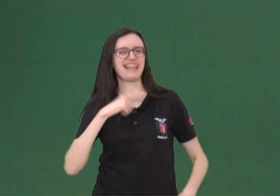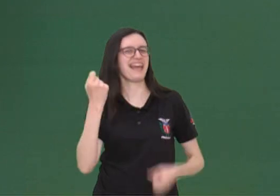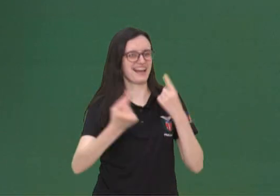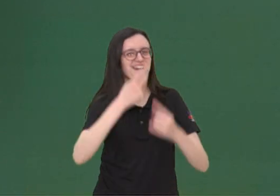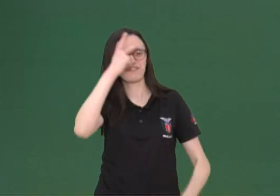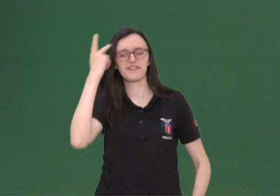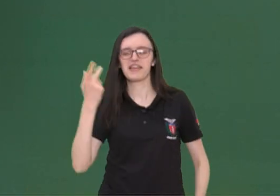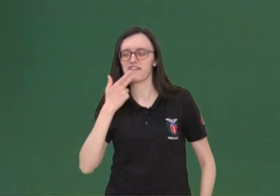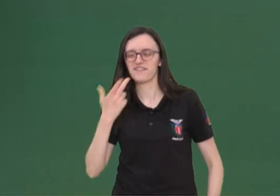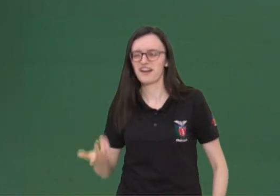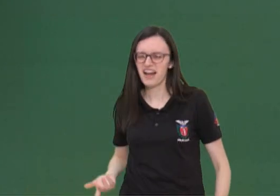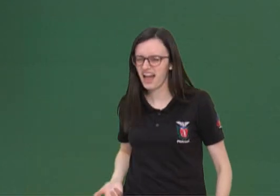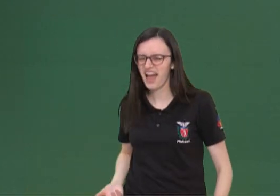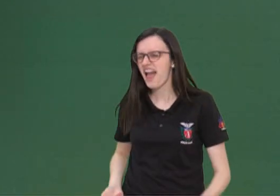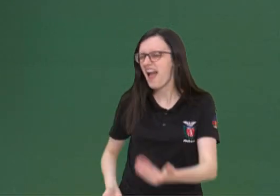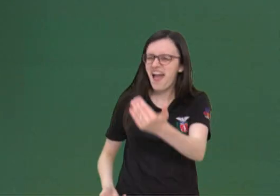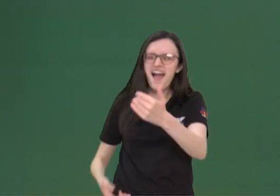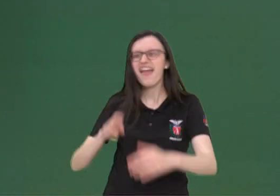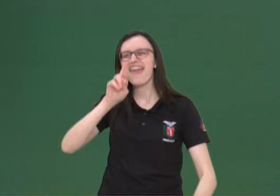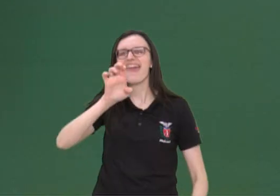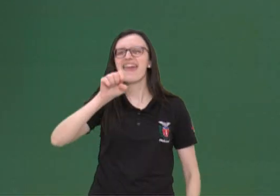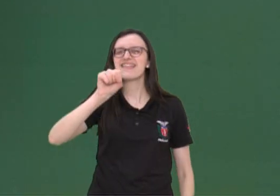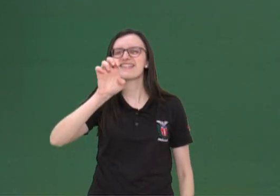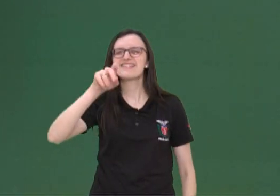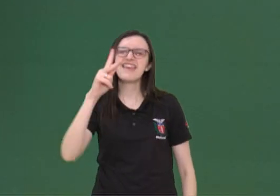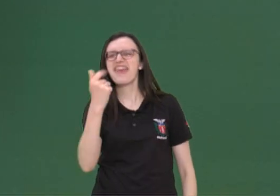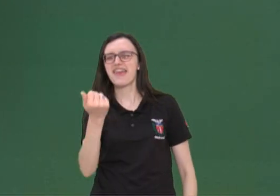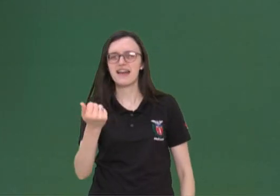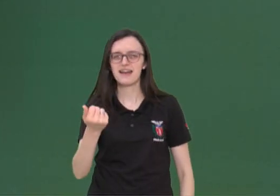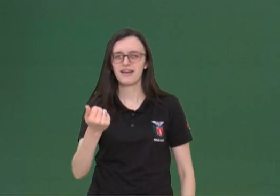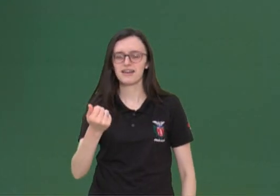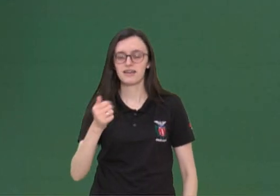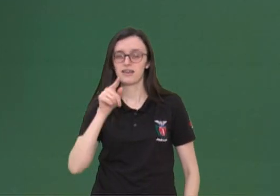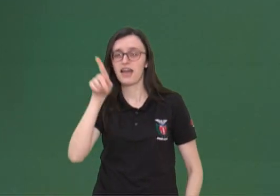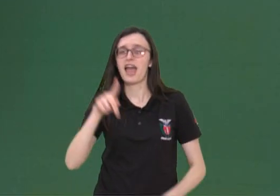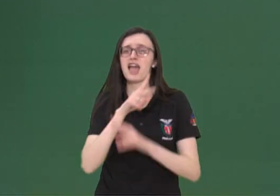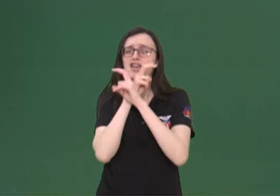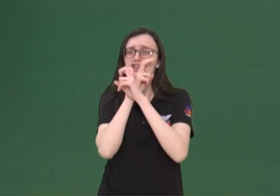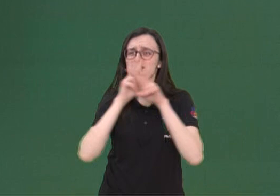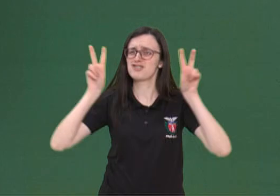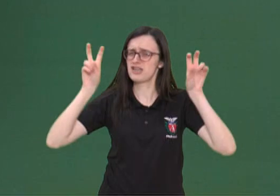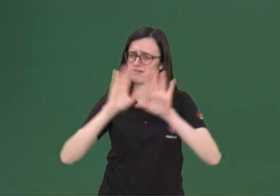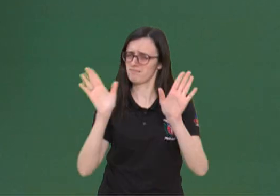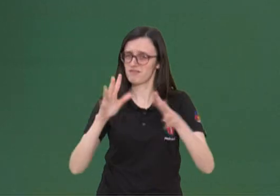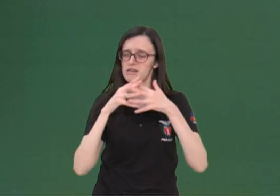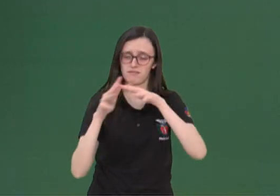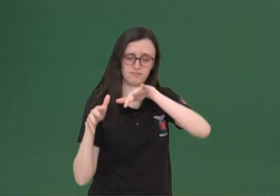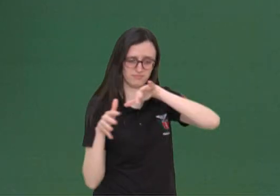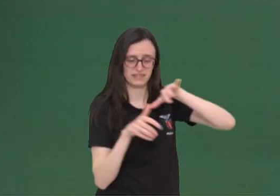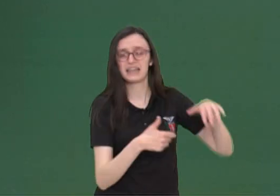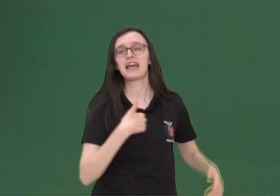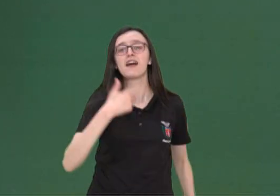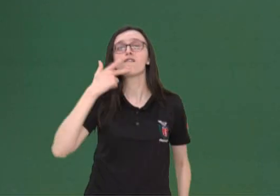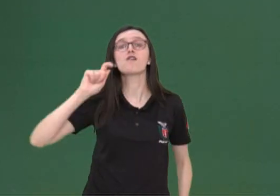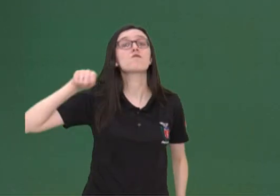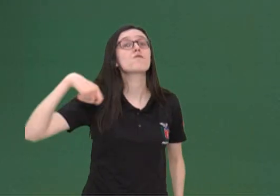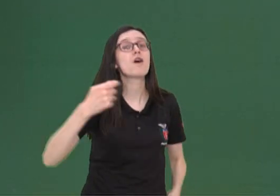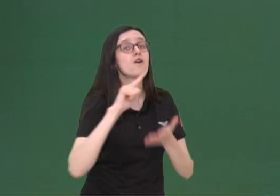algumas pessoas falam assim, né? Passe a resenha, né? De alguma coisa, cuidado, tá? Então, assim, estou falando sobre